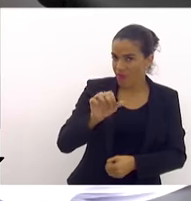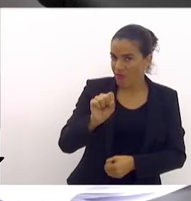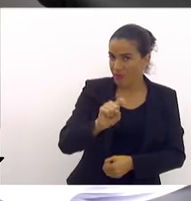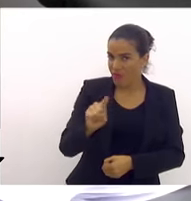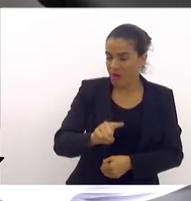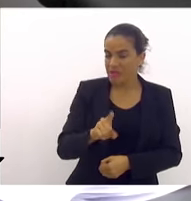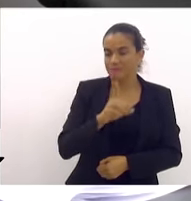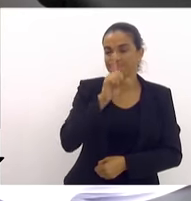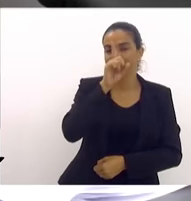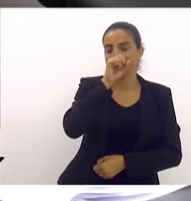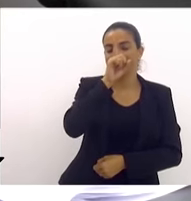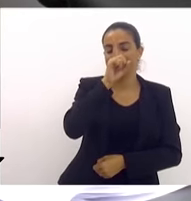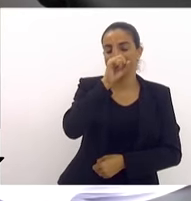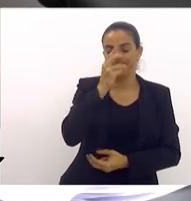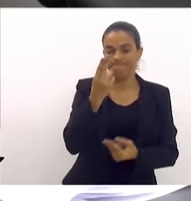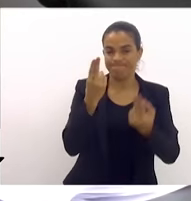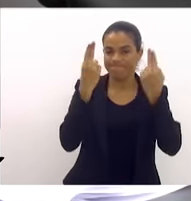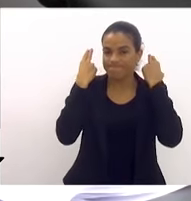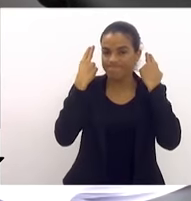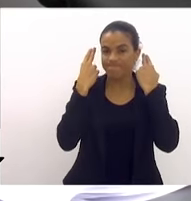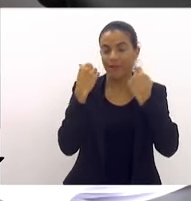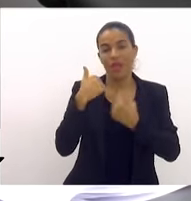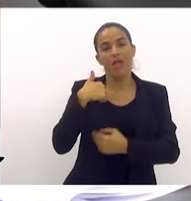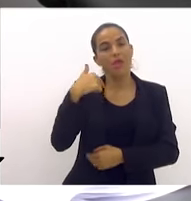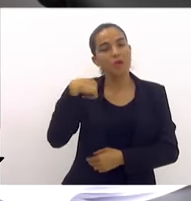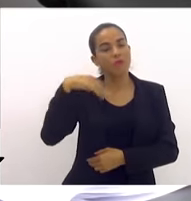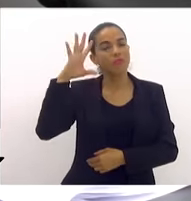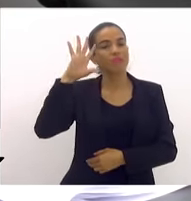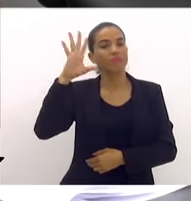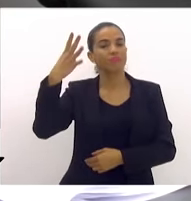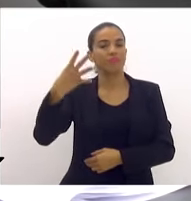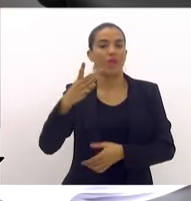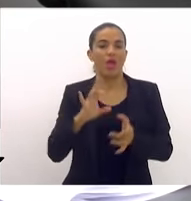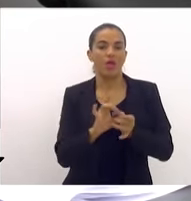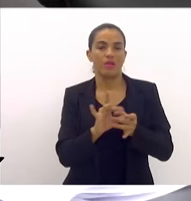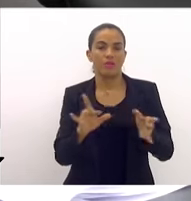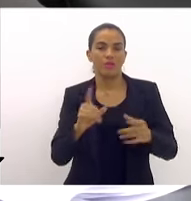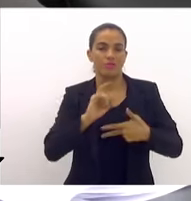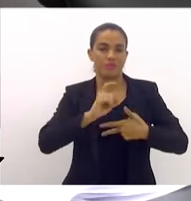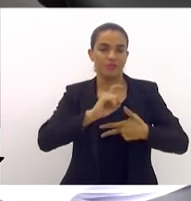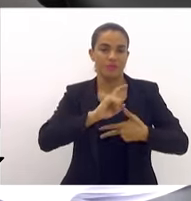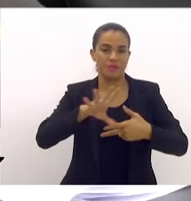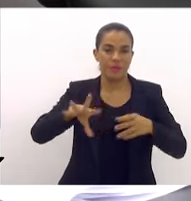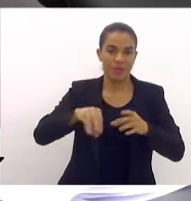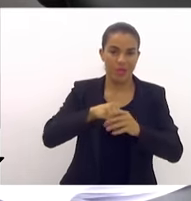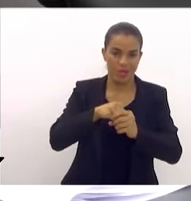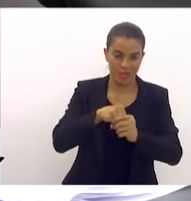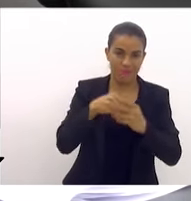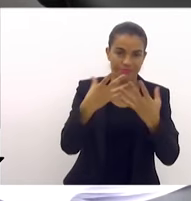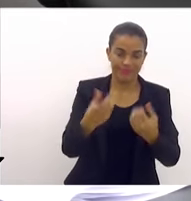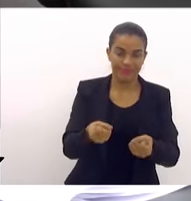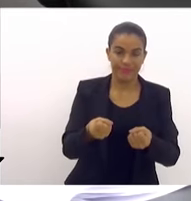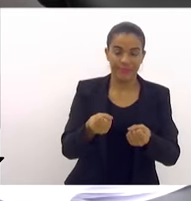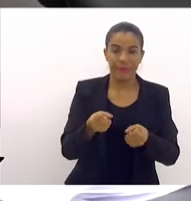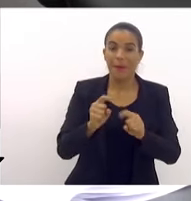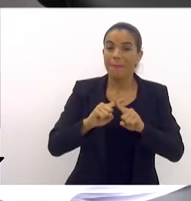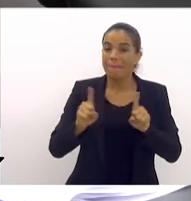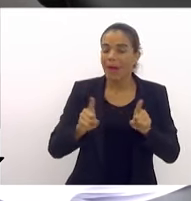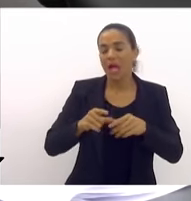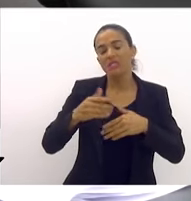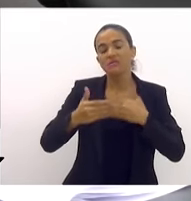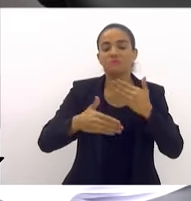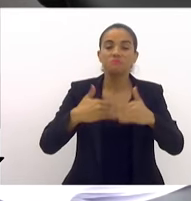render. Aí pretendi eu autorizar o Poder Executivo a aderir, porque eu não tinha aderido. Mais